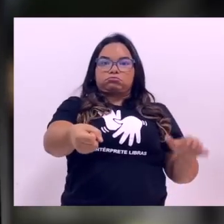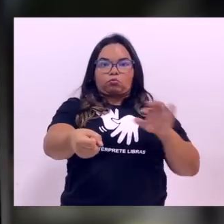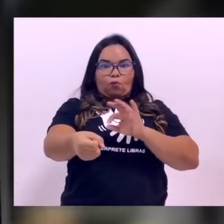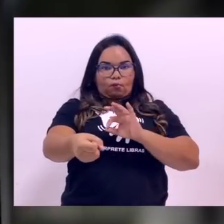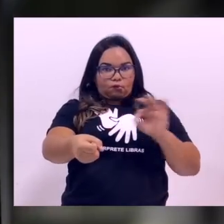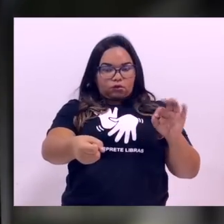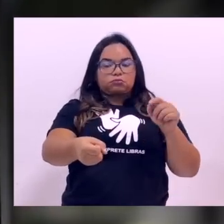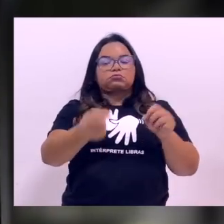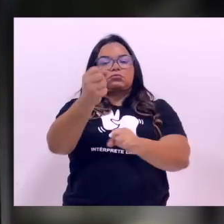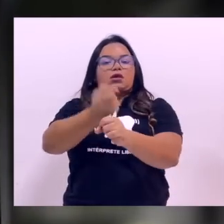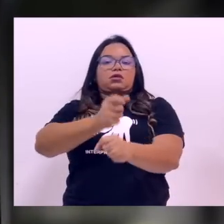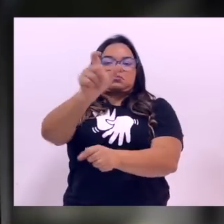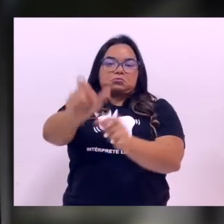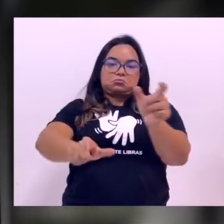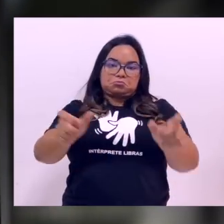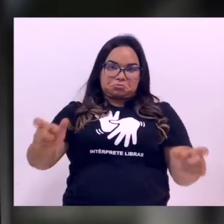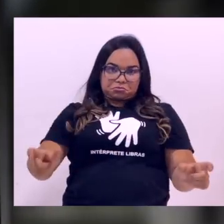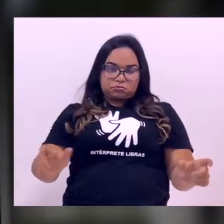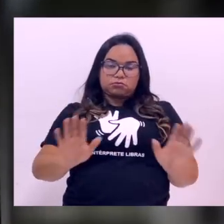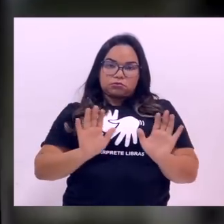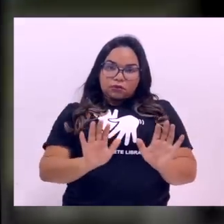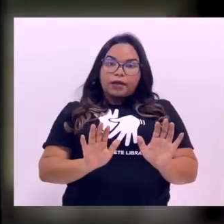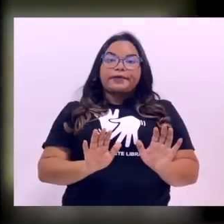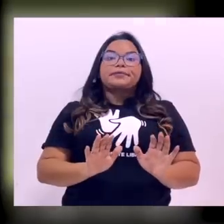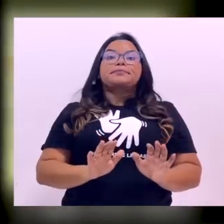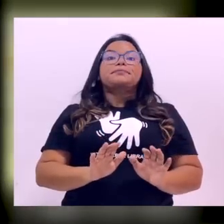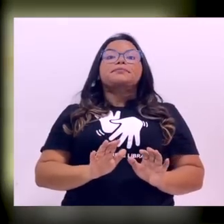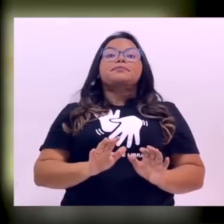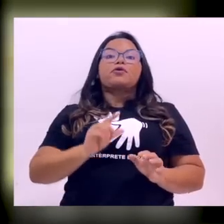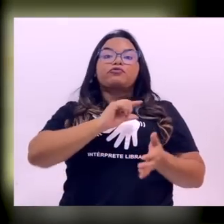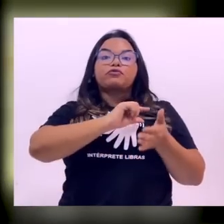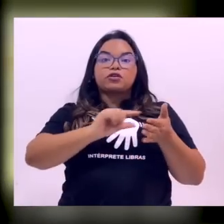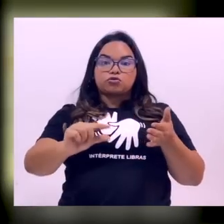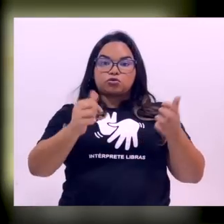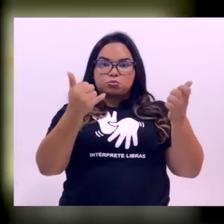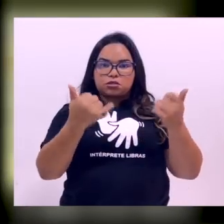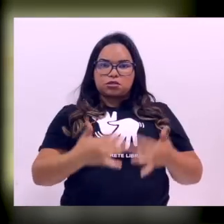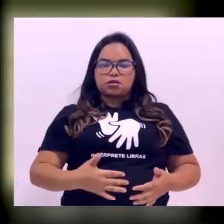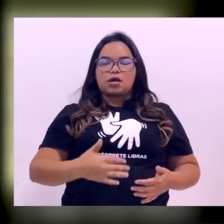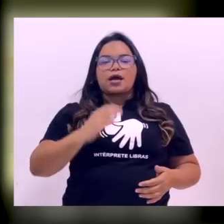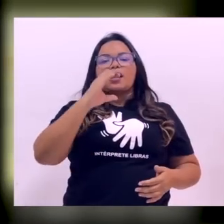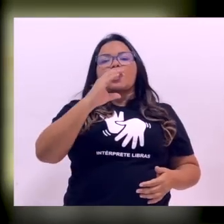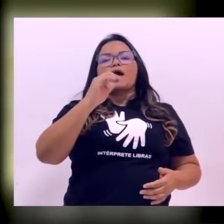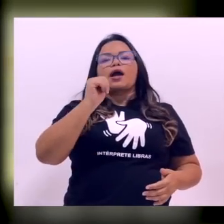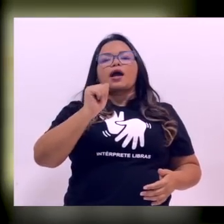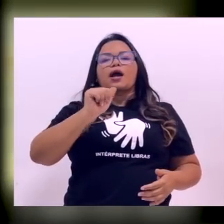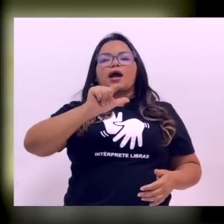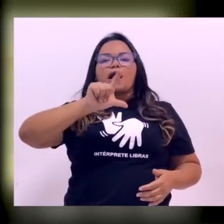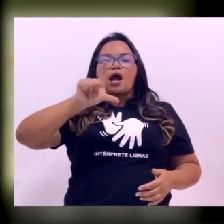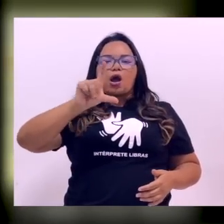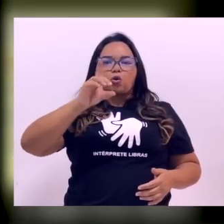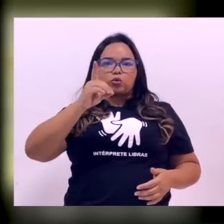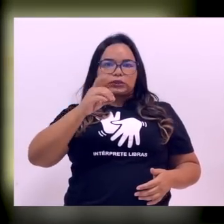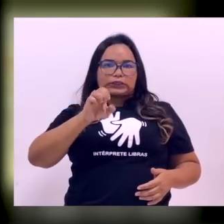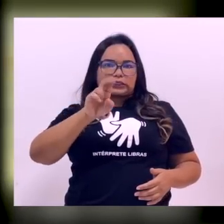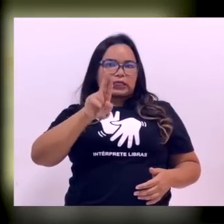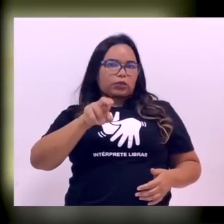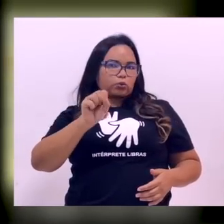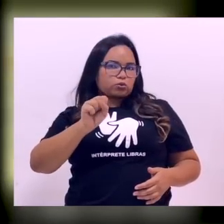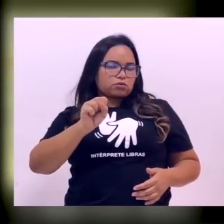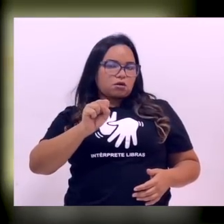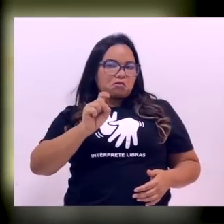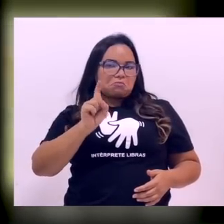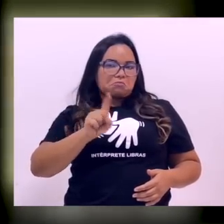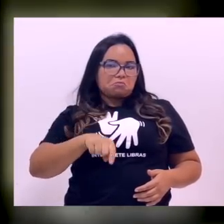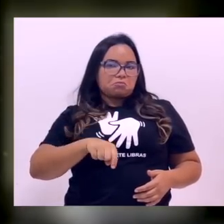para falar. O verso 10 diz: os caldeus. Mas quem são os caldeus? Os caldeus eram os